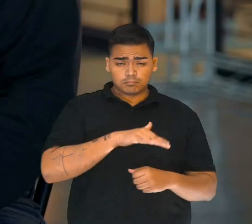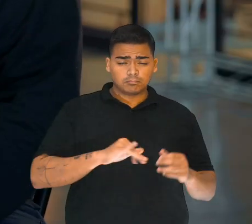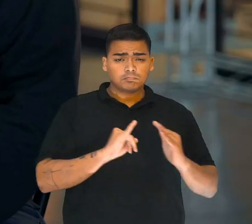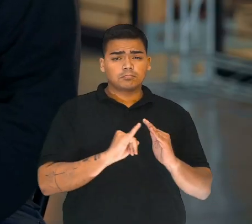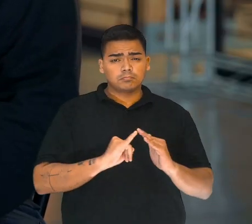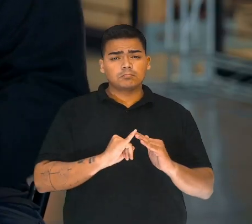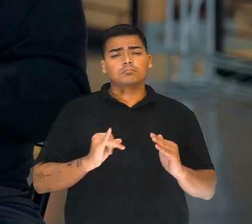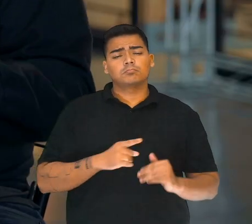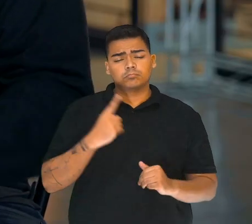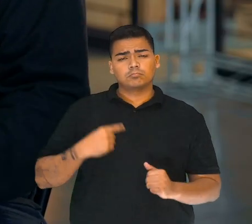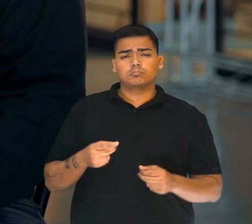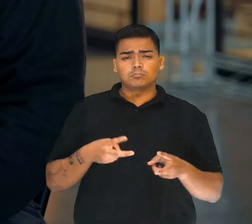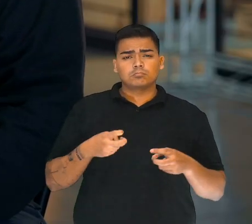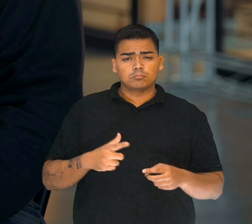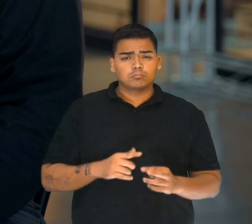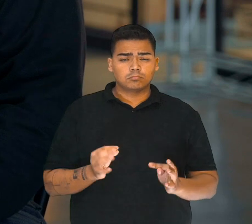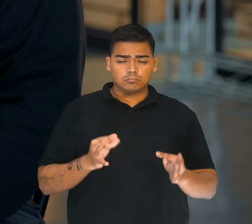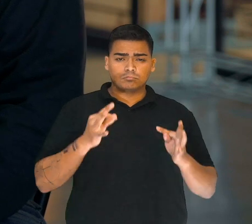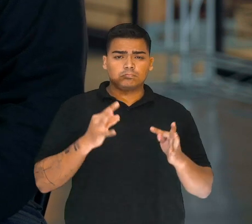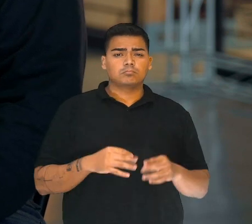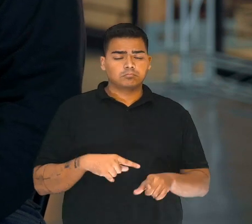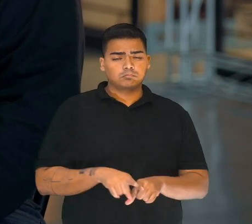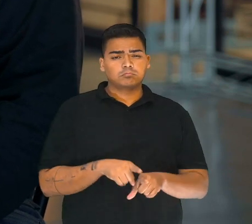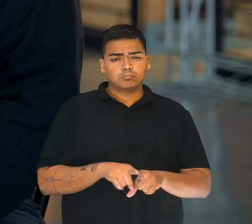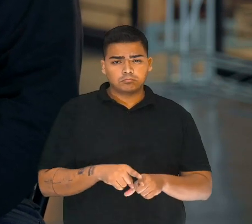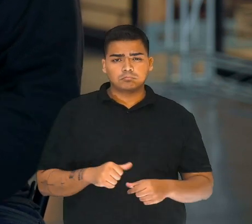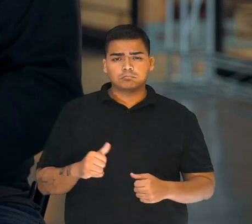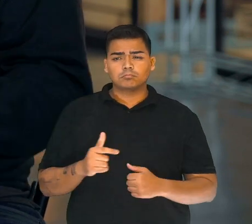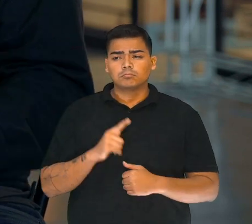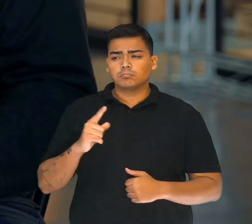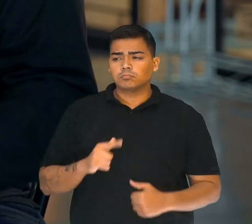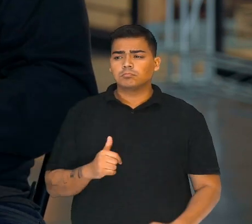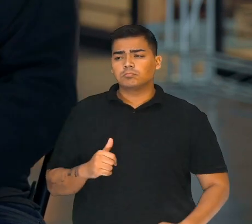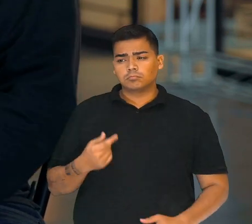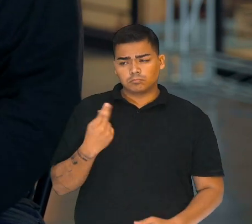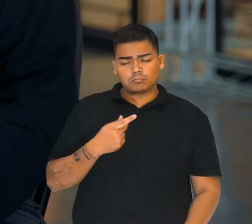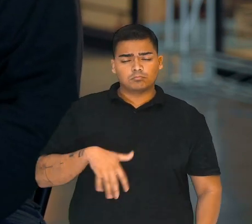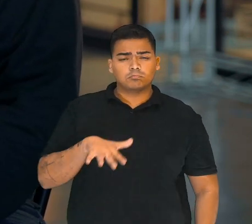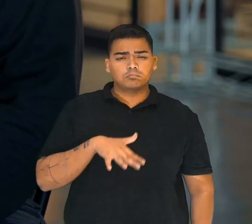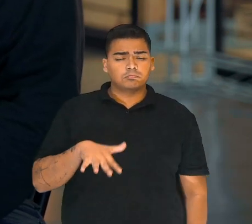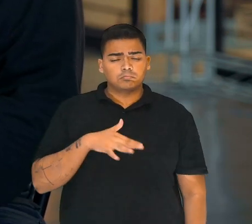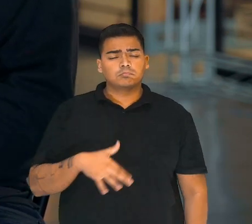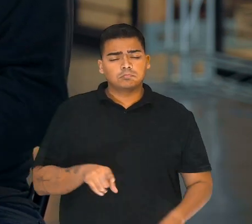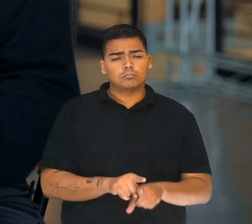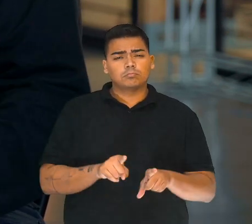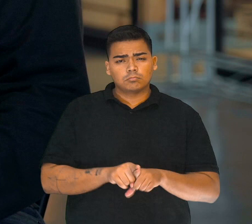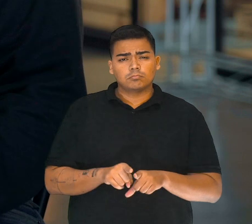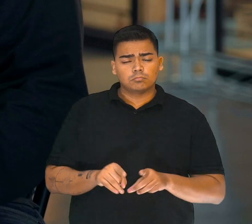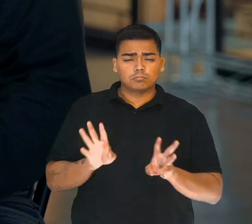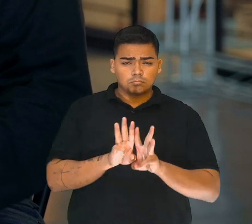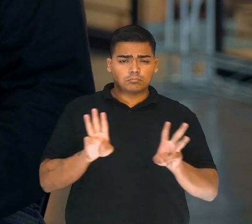imobiliário, que é muito forte aqui, e a gente vê também tecnologias surgindo e despontando. Várias dos nossos unicórnios vêm desse setor. O segmento